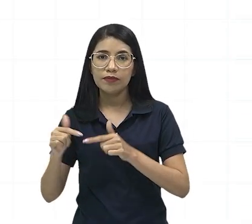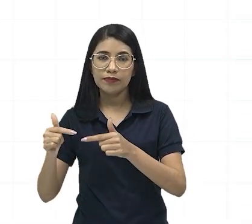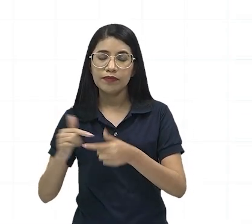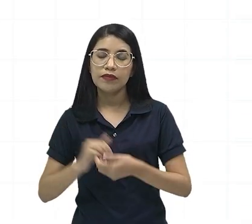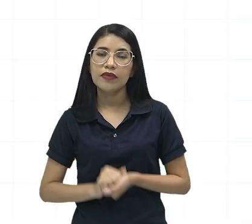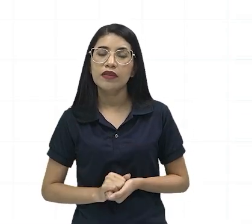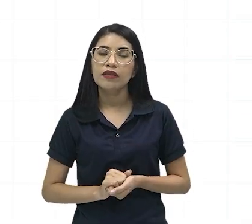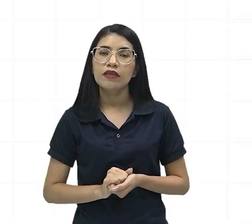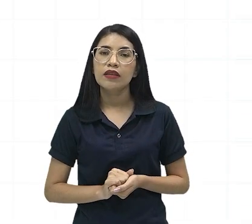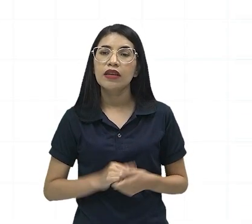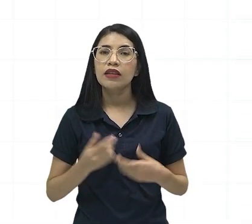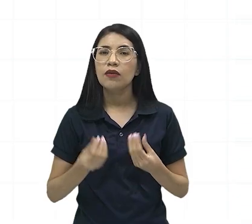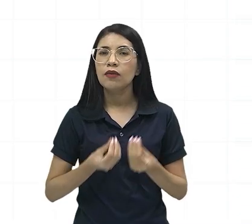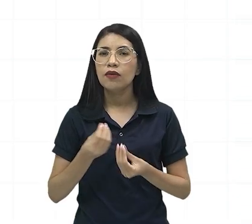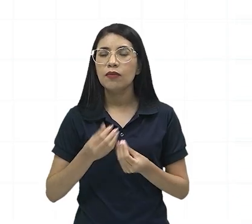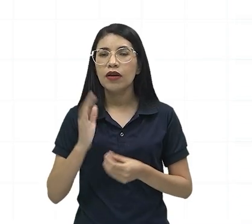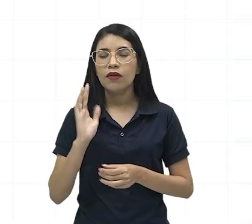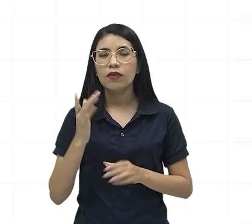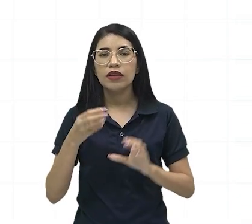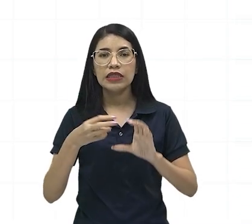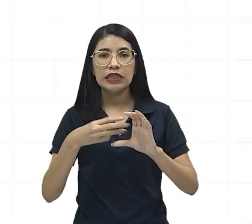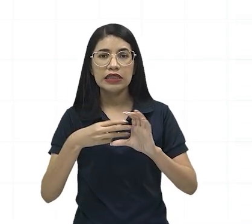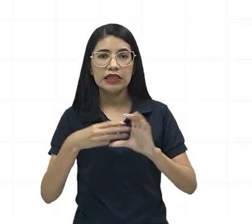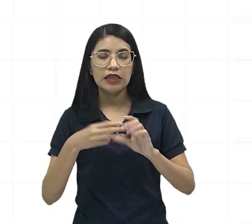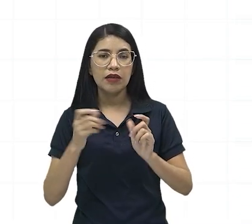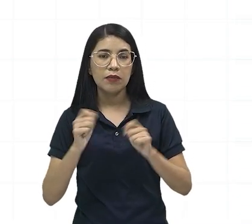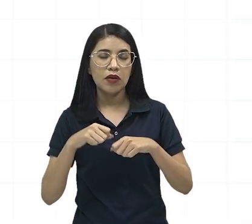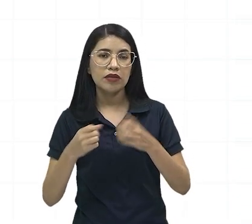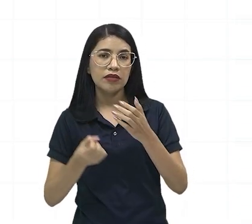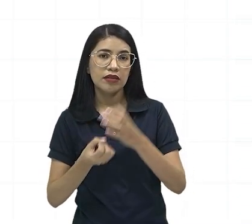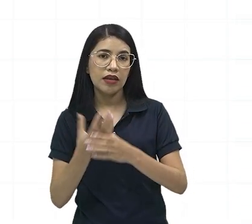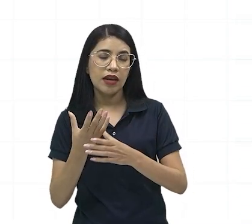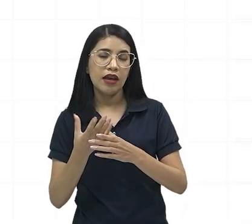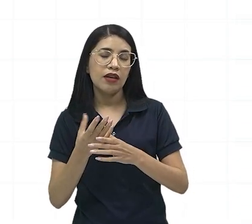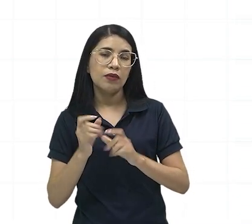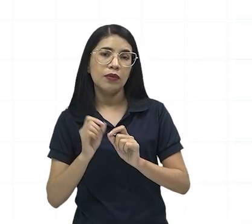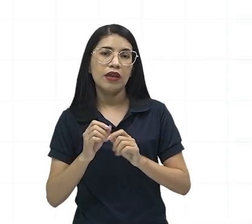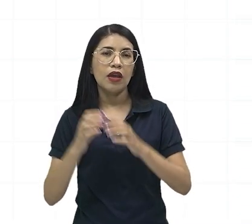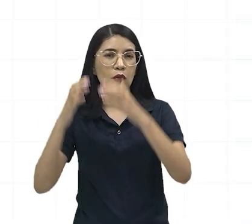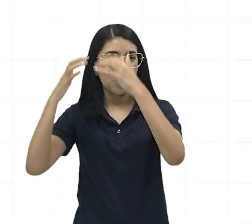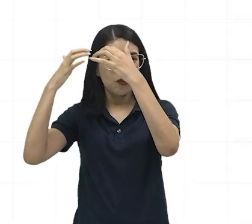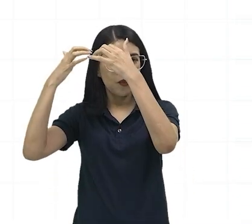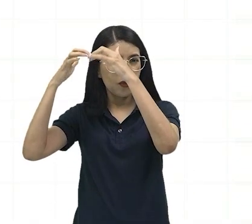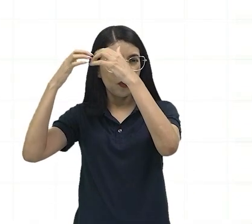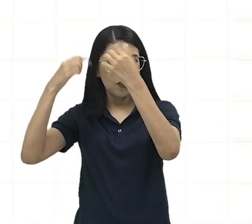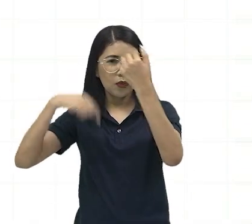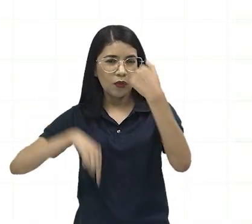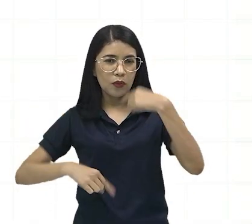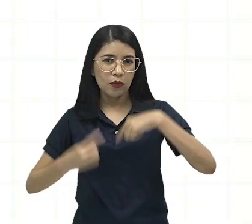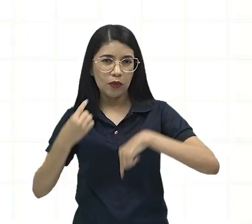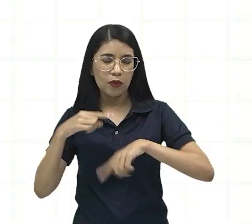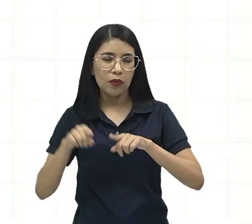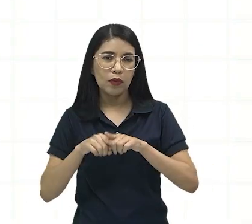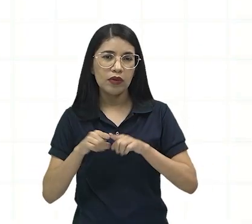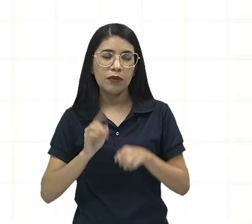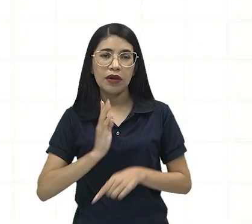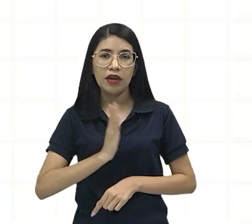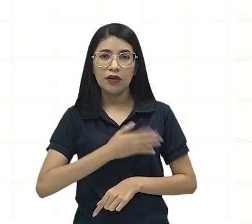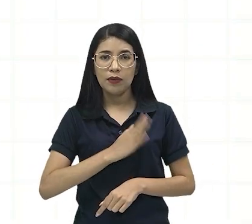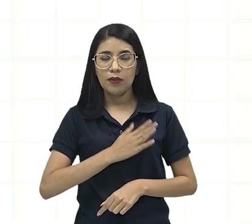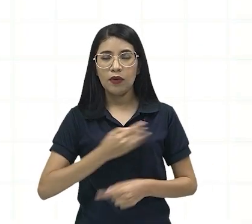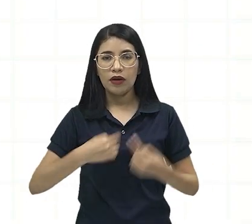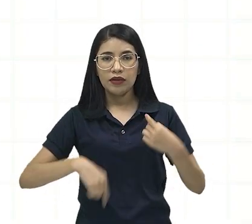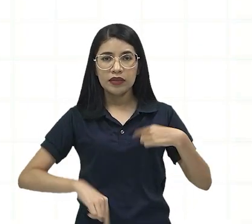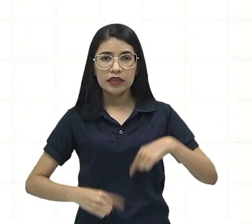especialização celular, ela permite com que seja desenvolvido o sistema nervoso, o sistema circulatório,